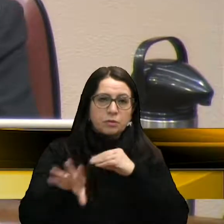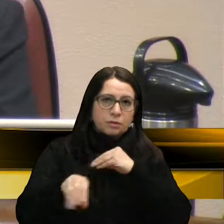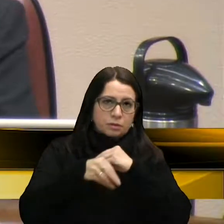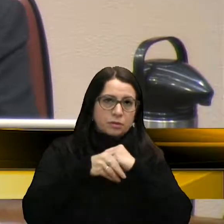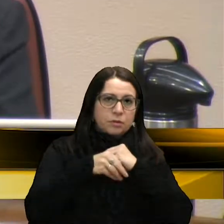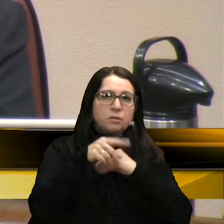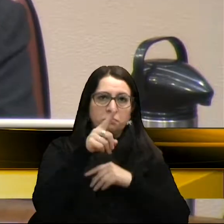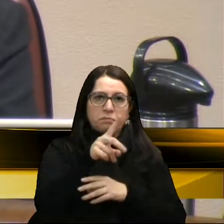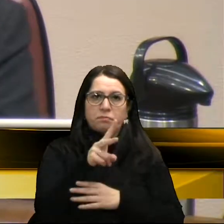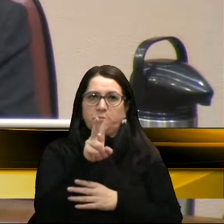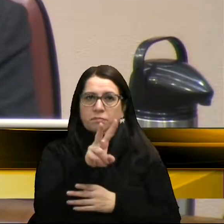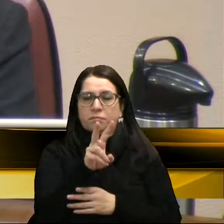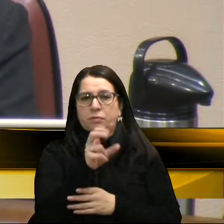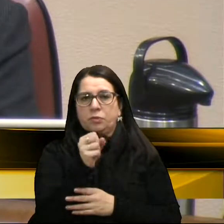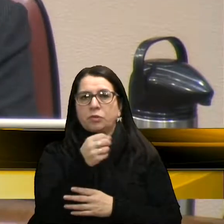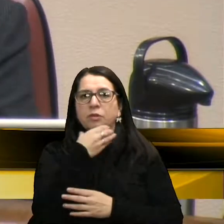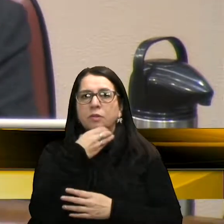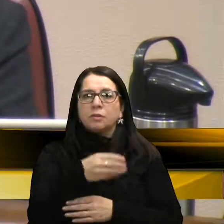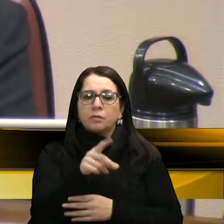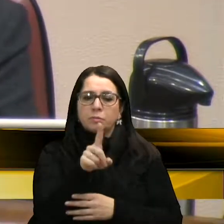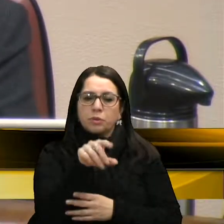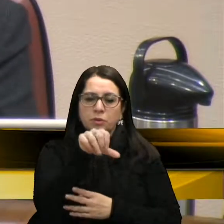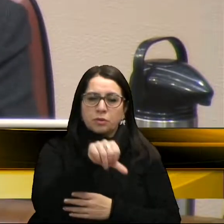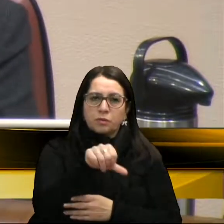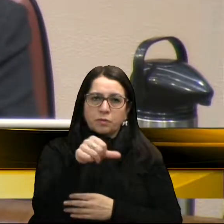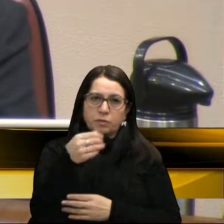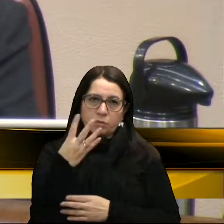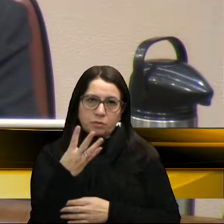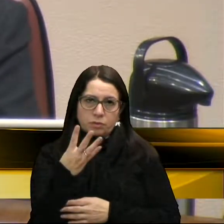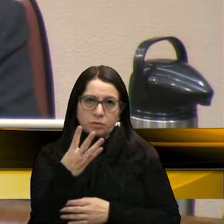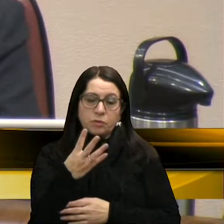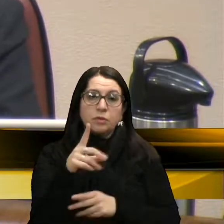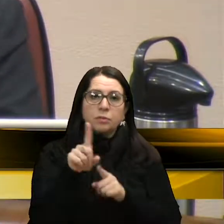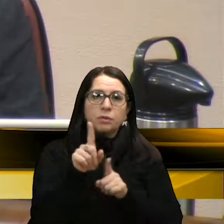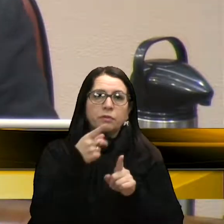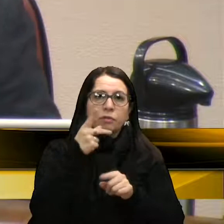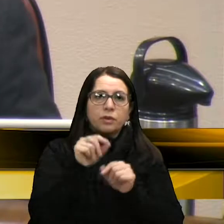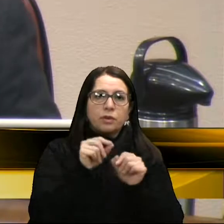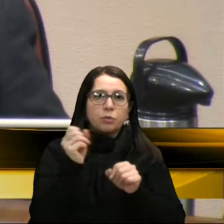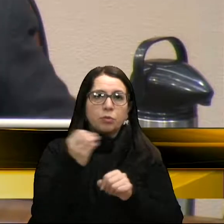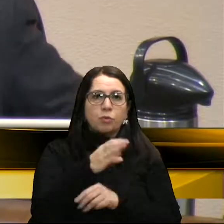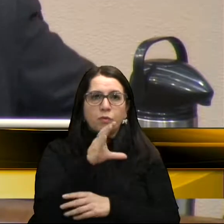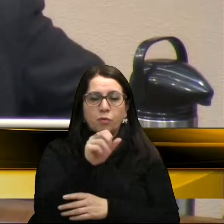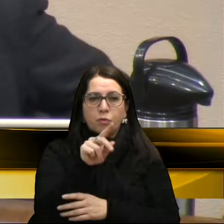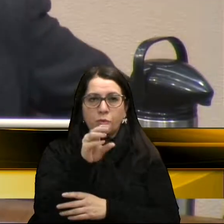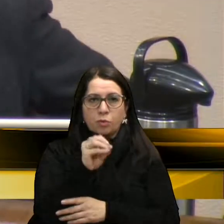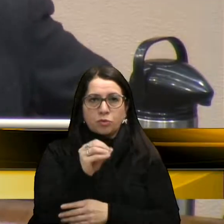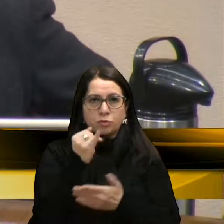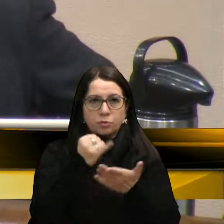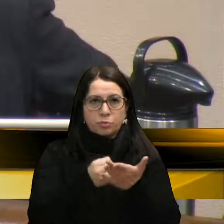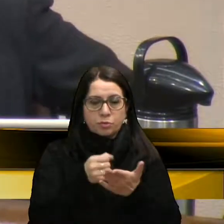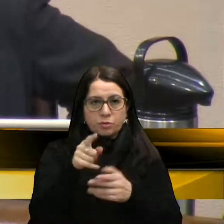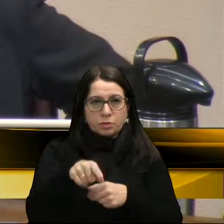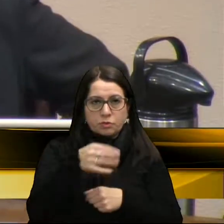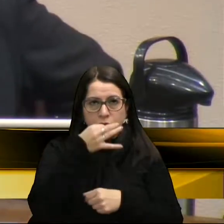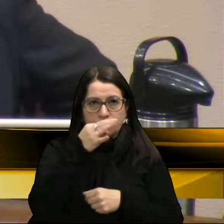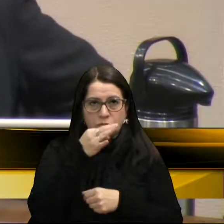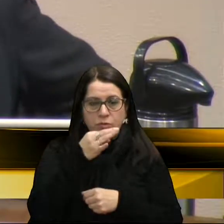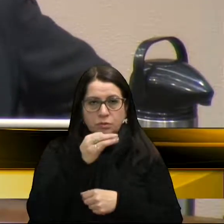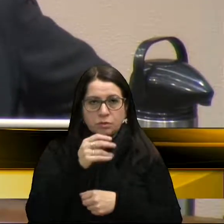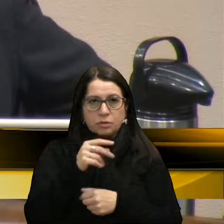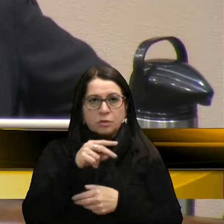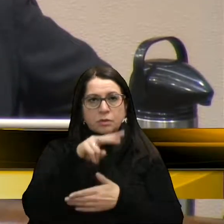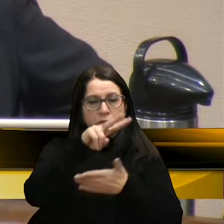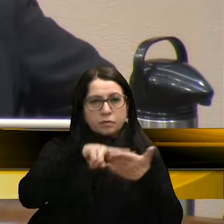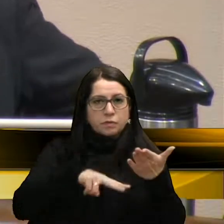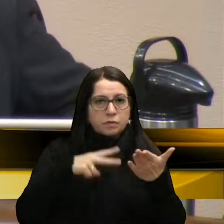número 12 de 28 de dezembro de 1994, que institui o novo Código Tributário do município de Caxias do Sul.